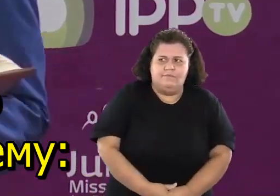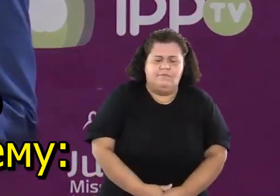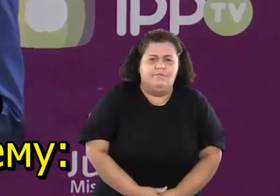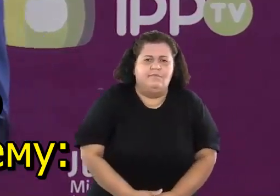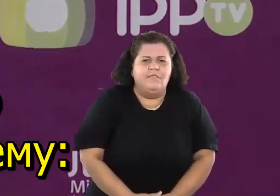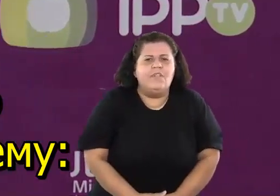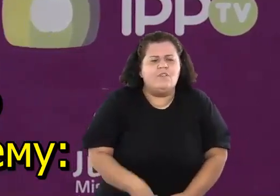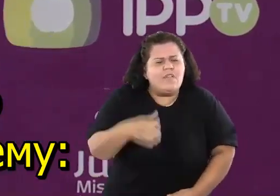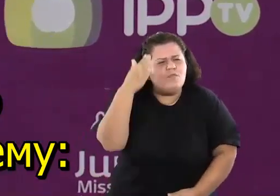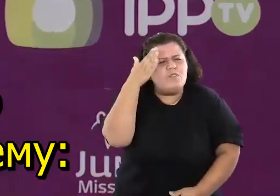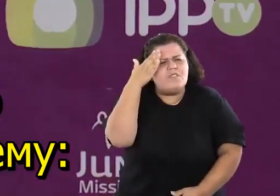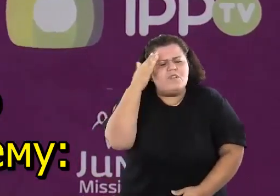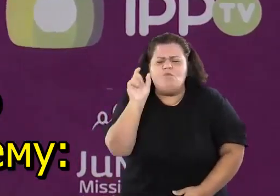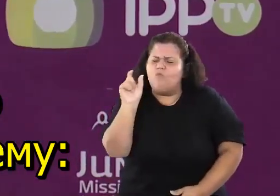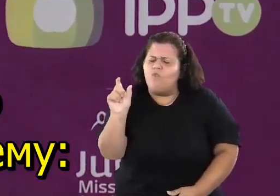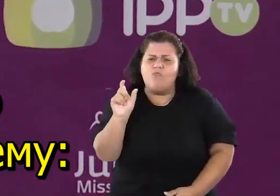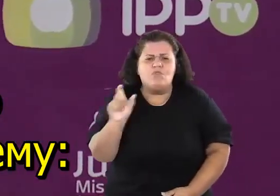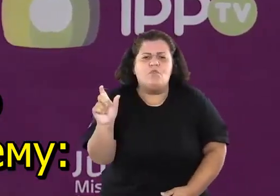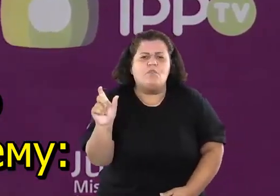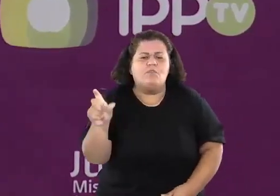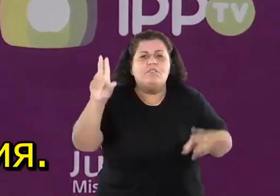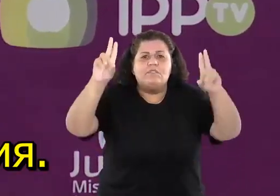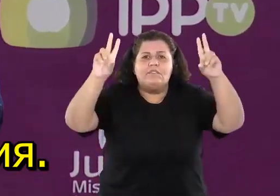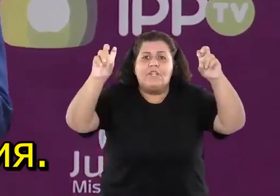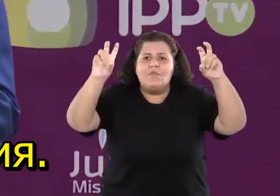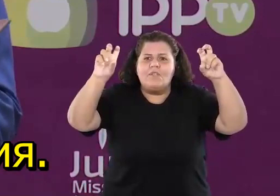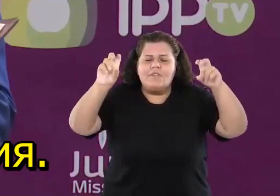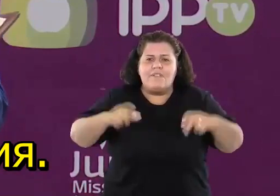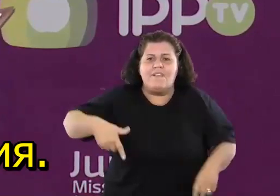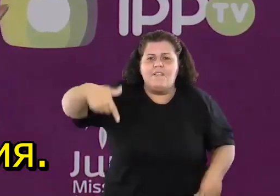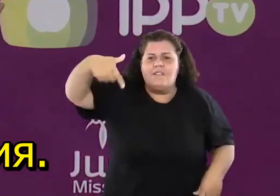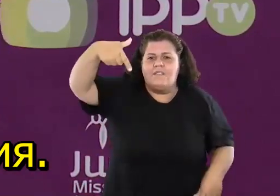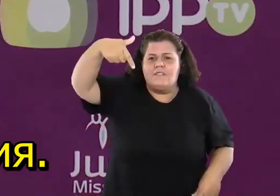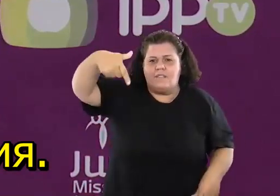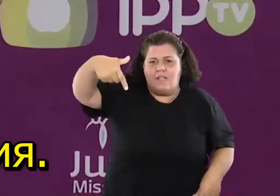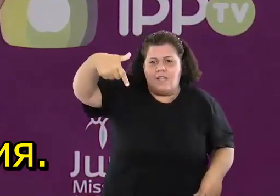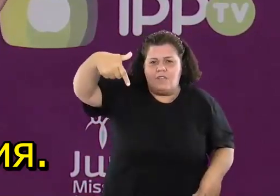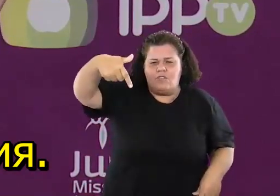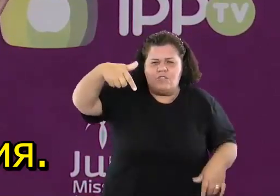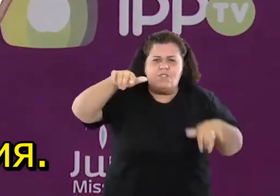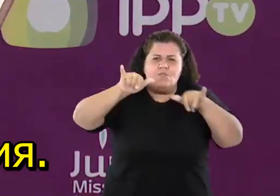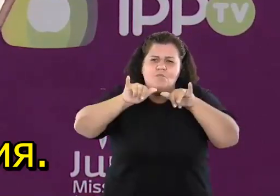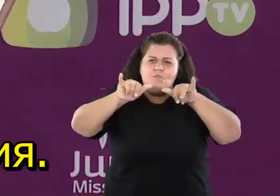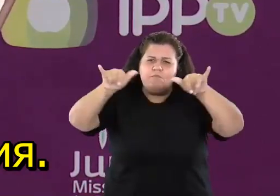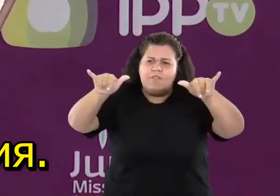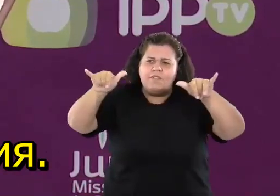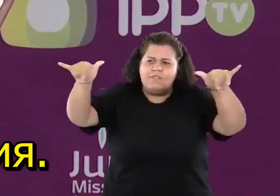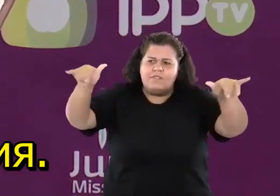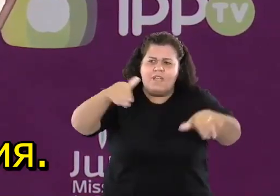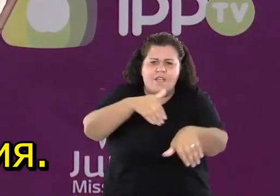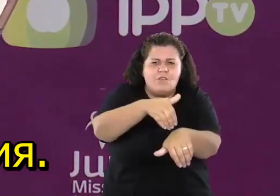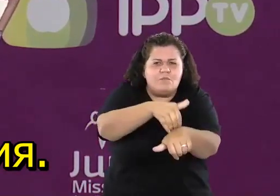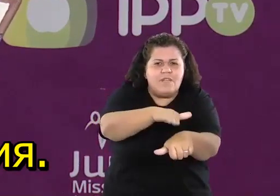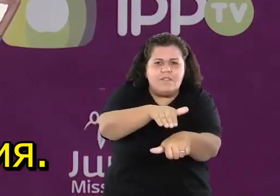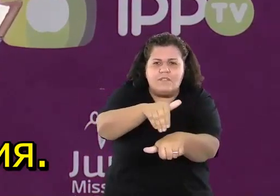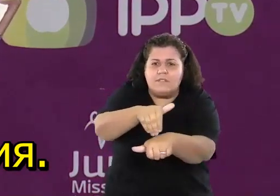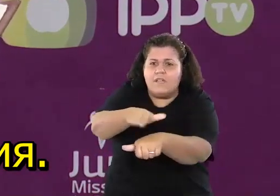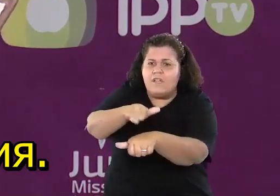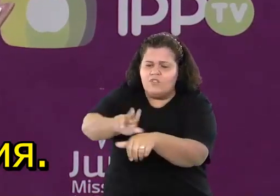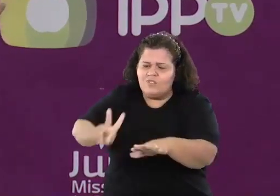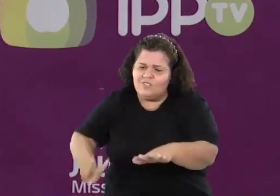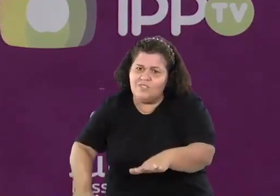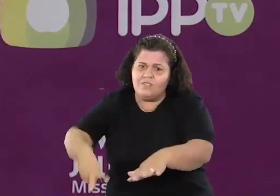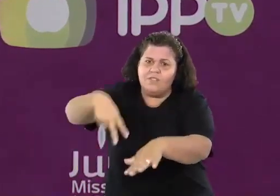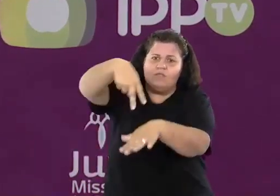quero pensar um pouco com vocês, irmãos, sobre o tema: as 7 mensagens da